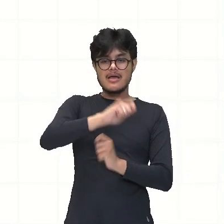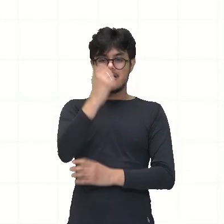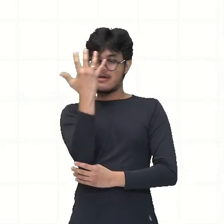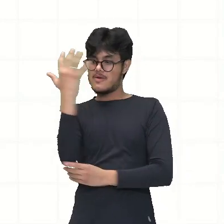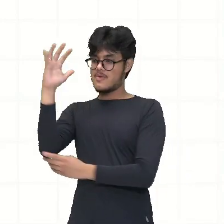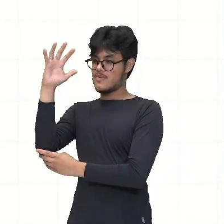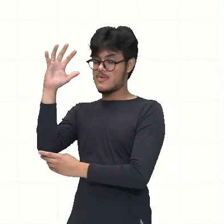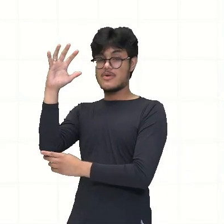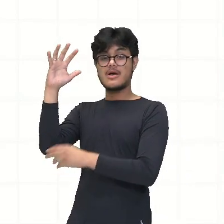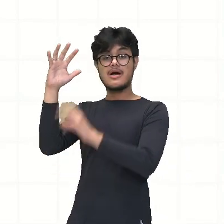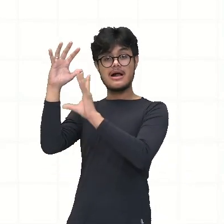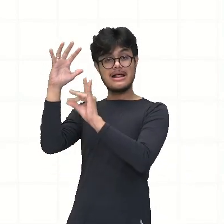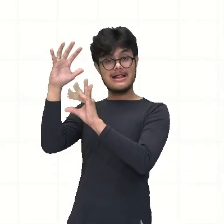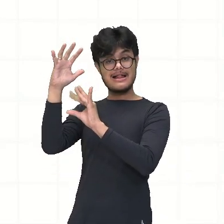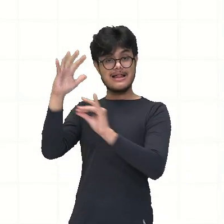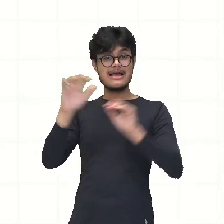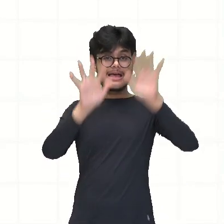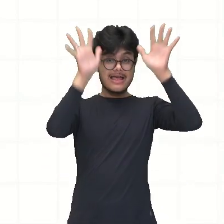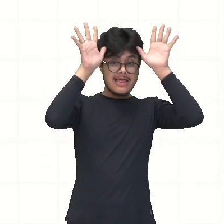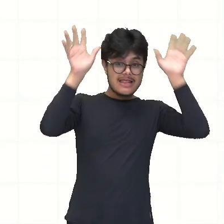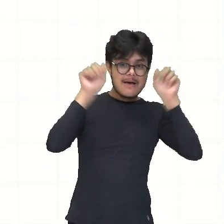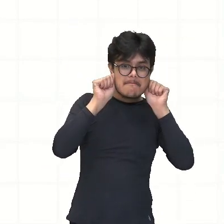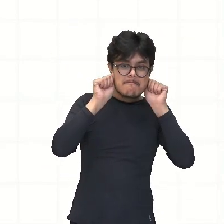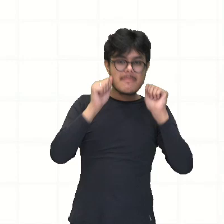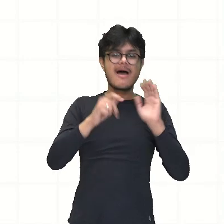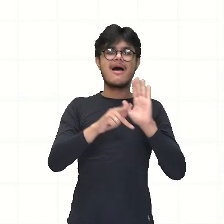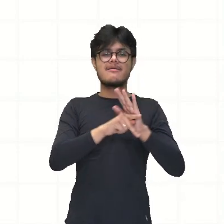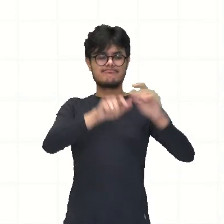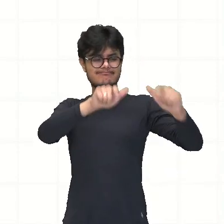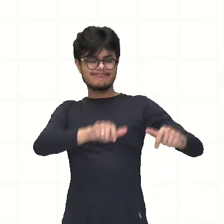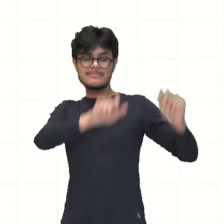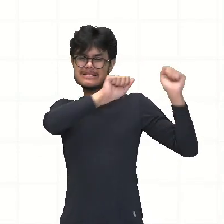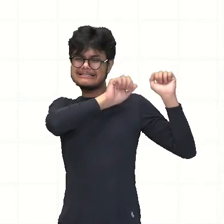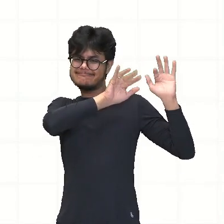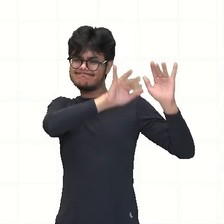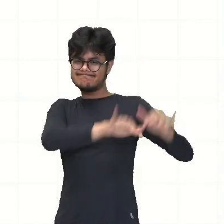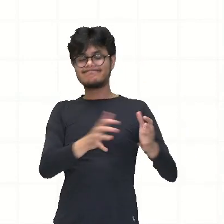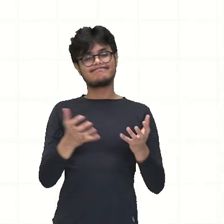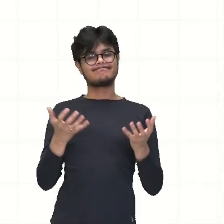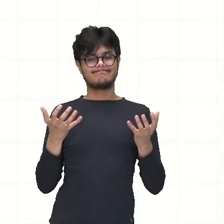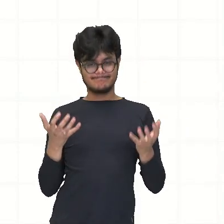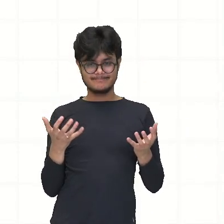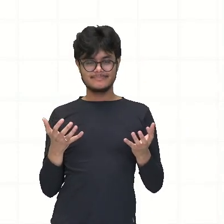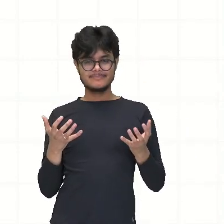na Amazônia. E aí a gente observa esse fluxo bem intenso entre a